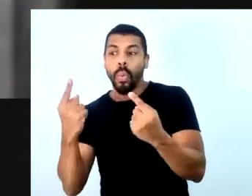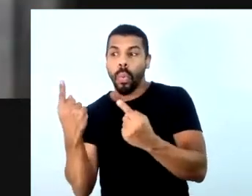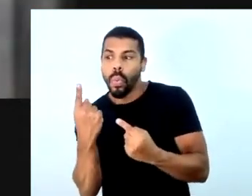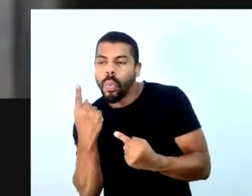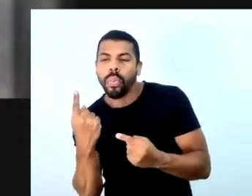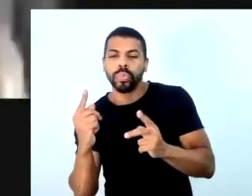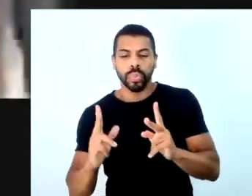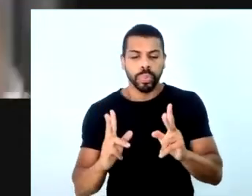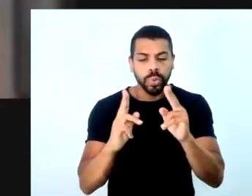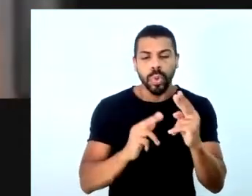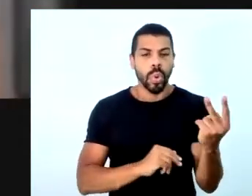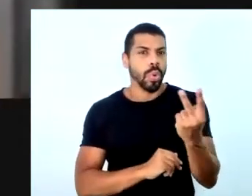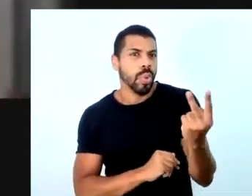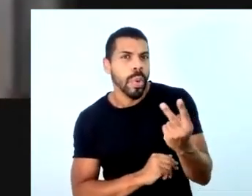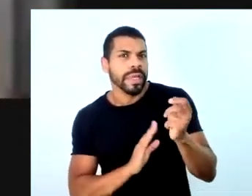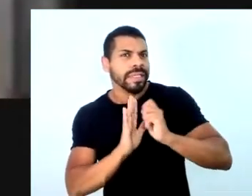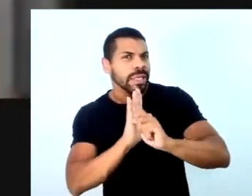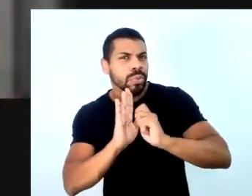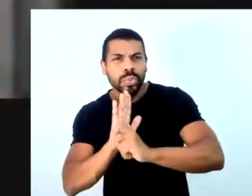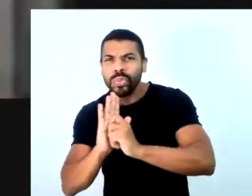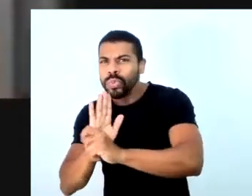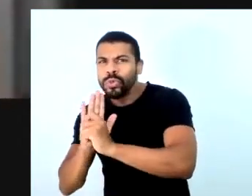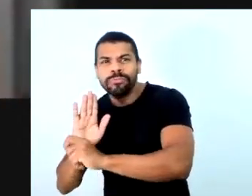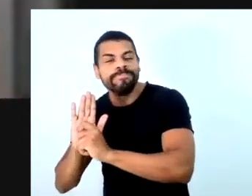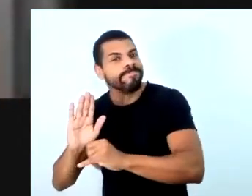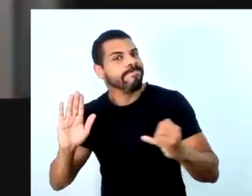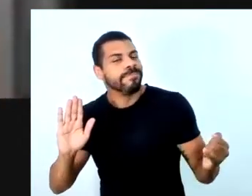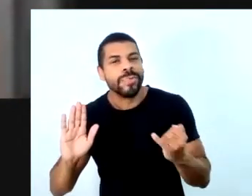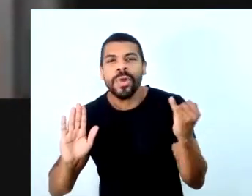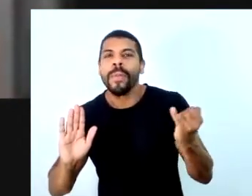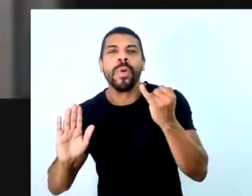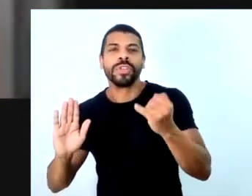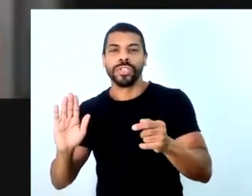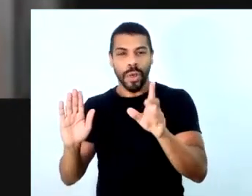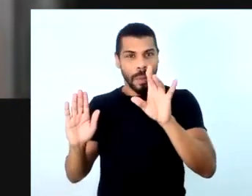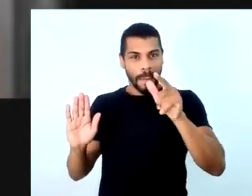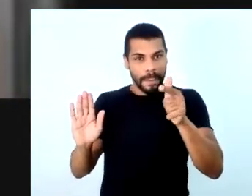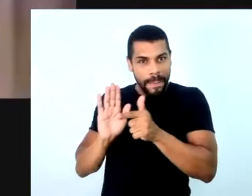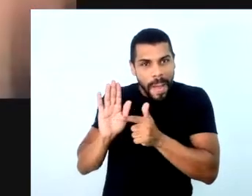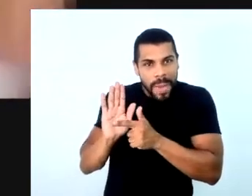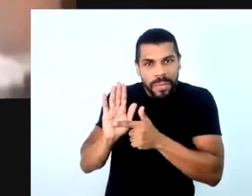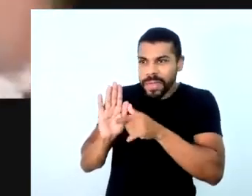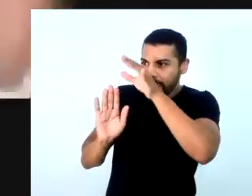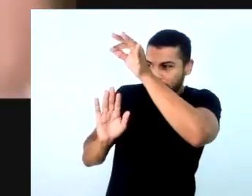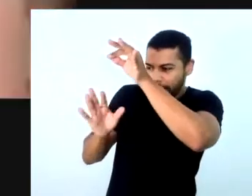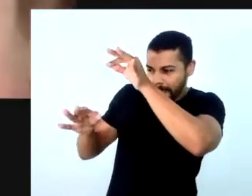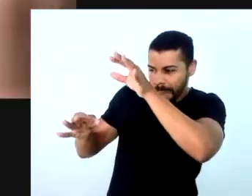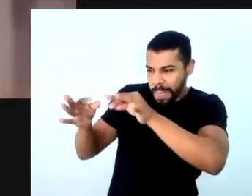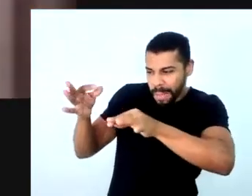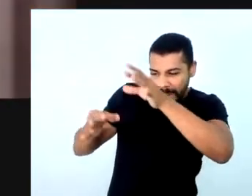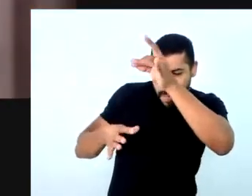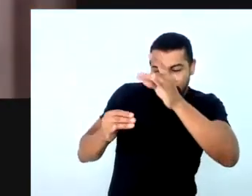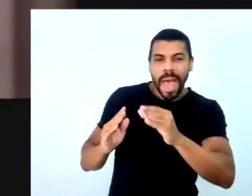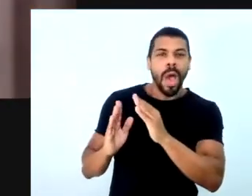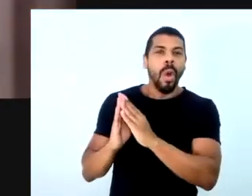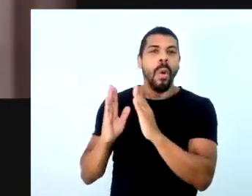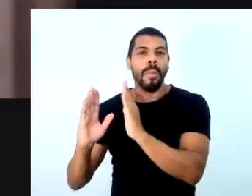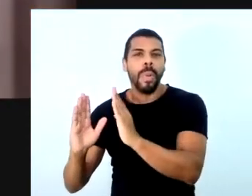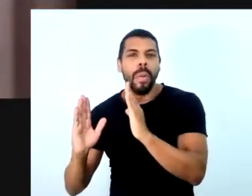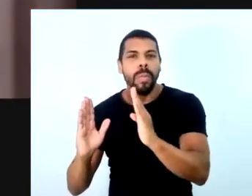time code, o que é que tinha no corte 1, que saiu do corte 2, o que é que tem. Isso eu faço muito, acho fundamental. Eu tenho post-its na parede